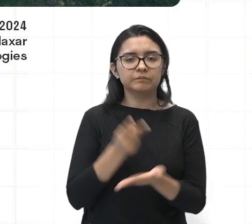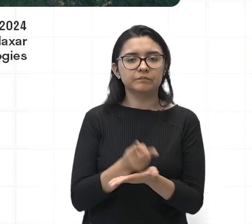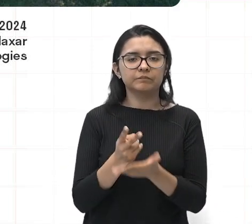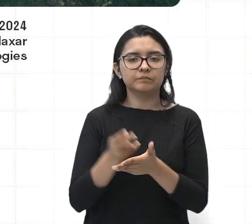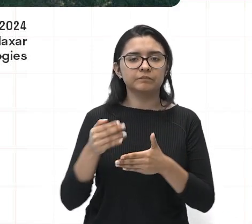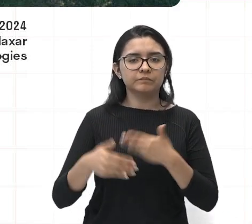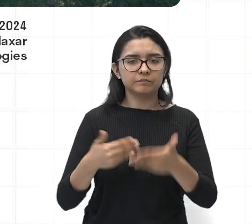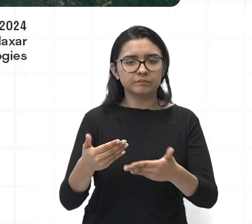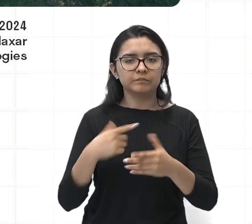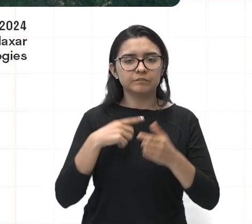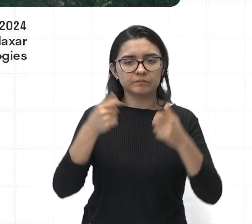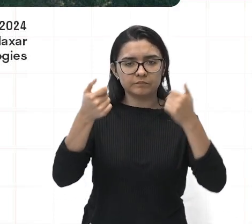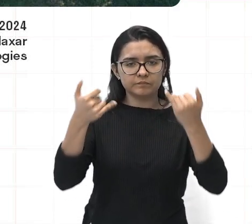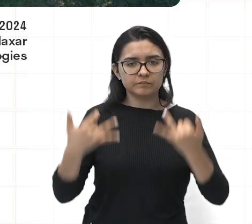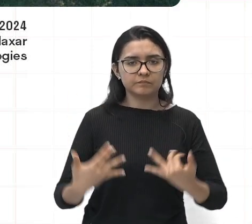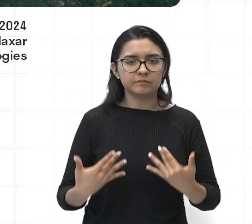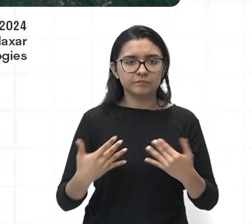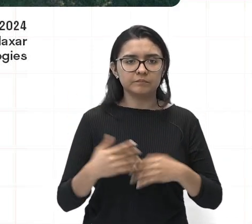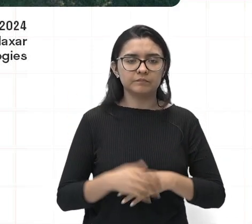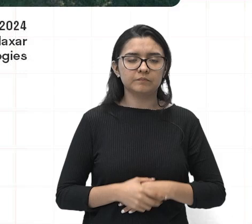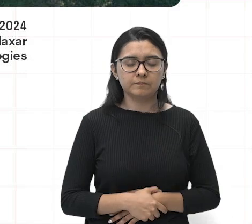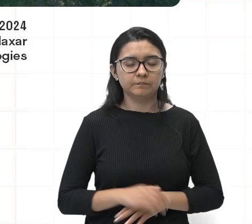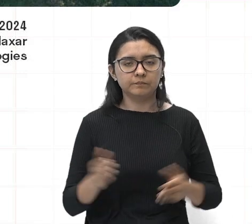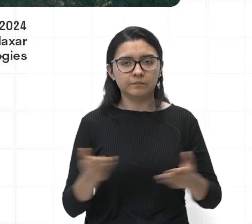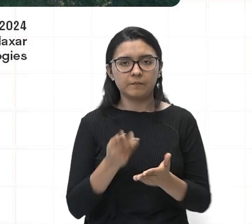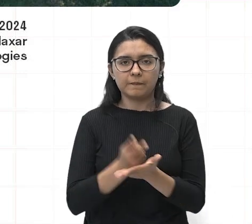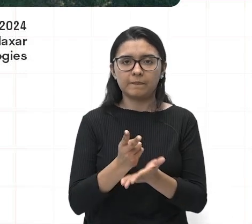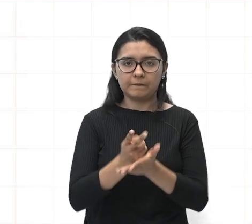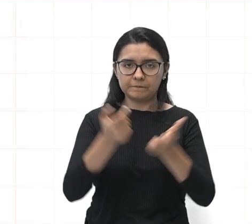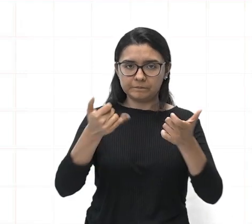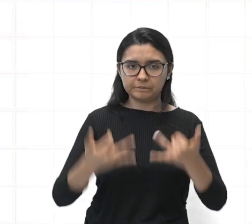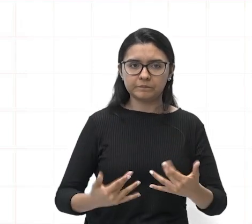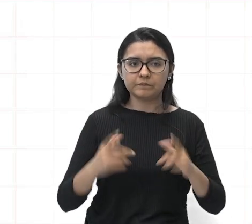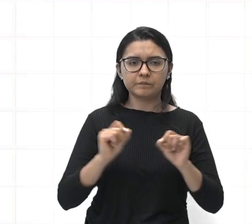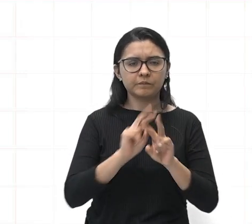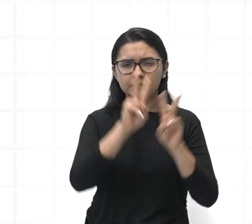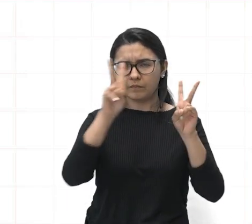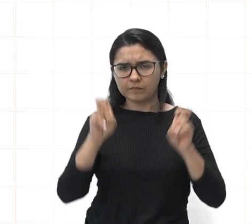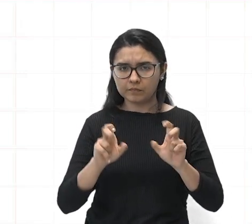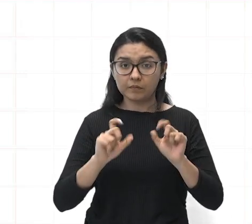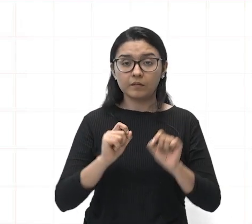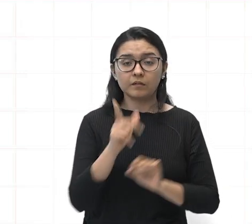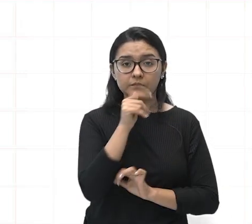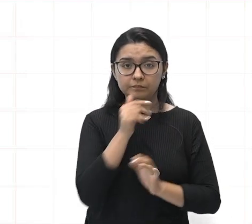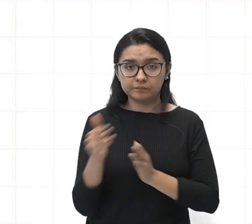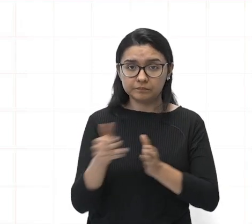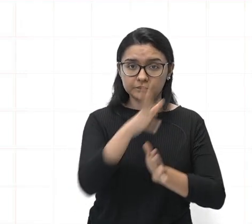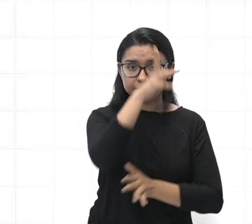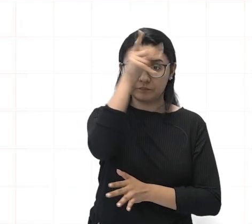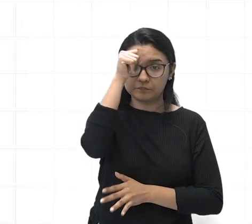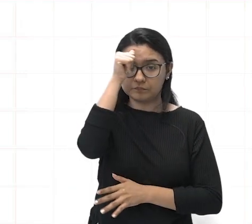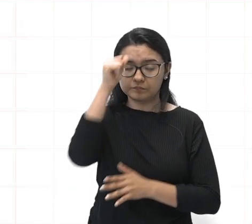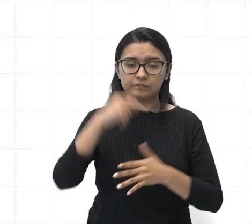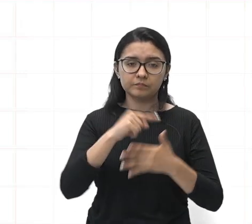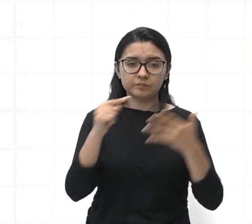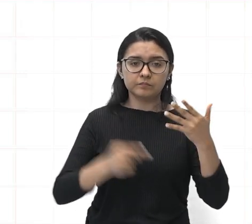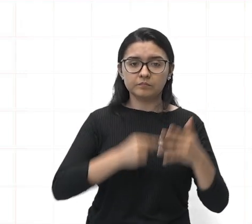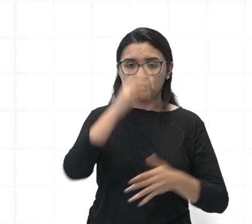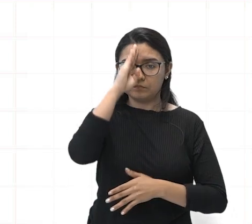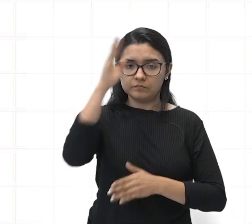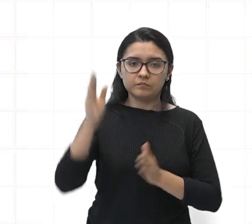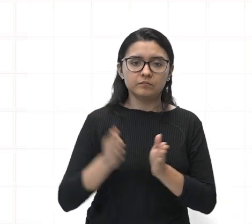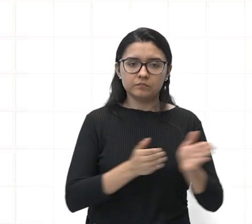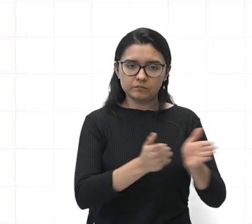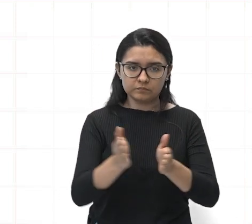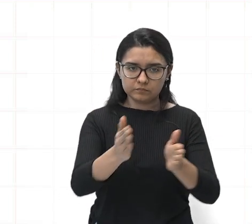E agora continuamos aí falando sobre o rio Amazonas e seus principais